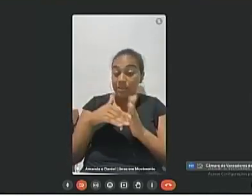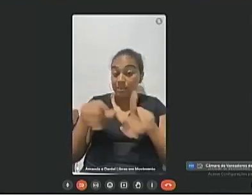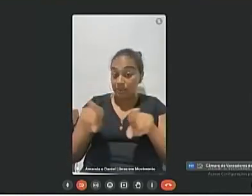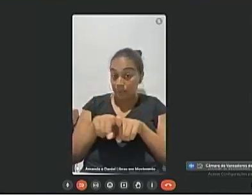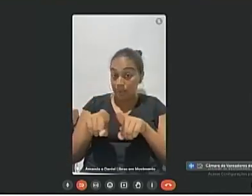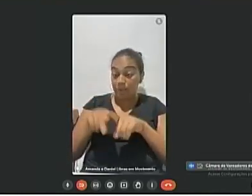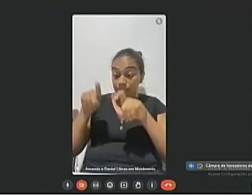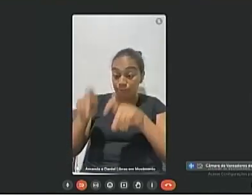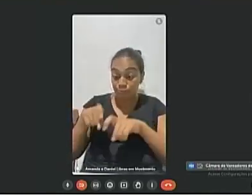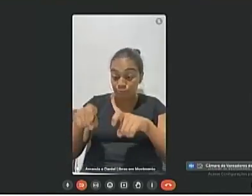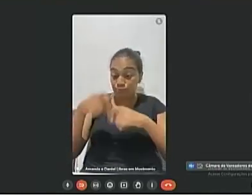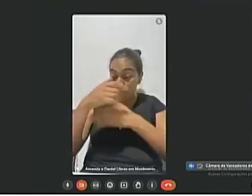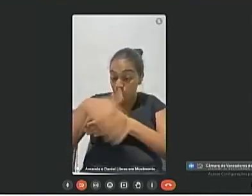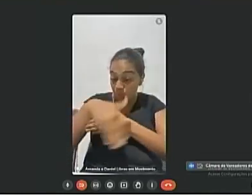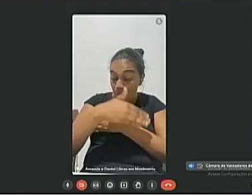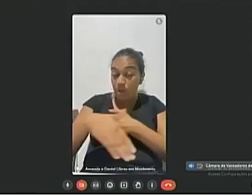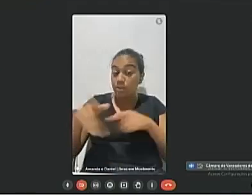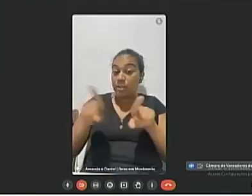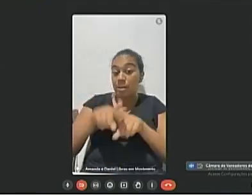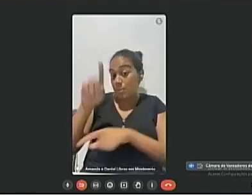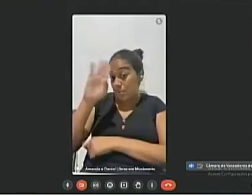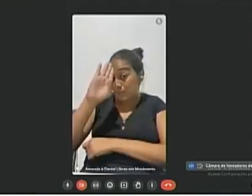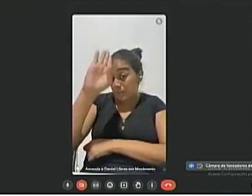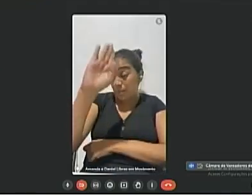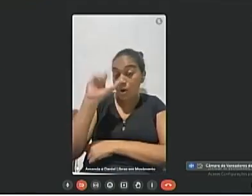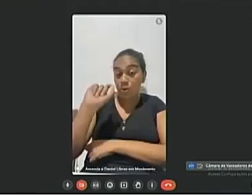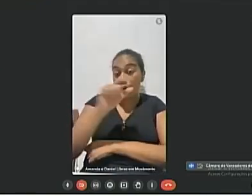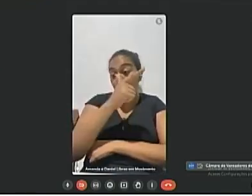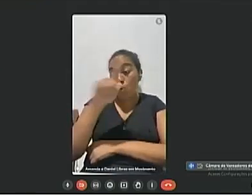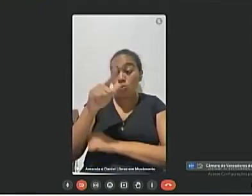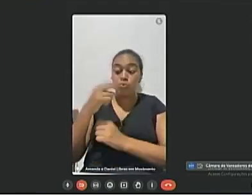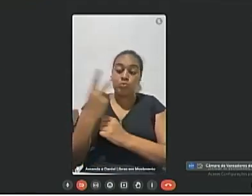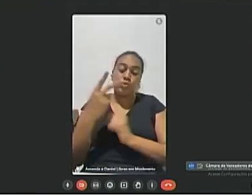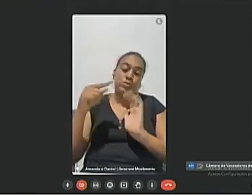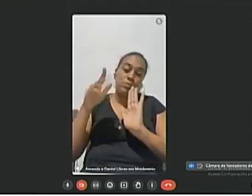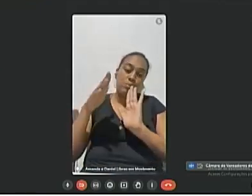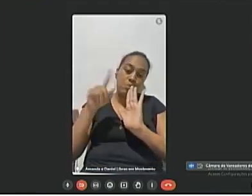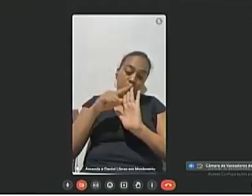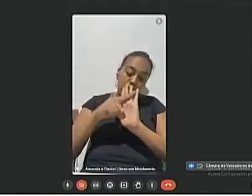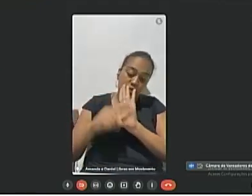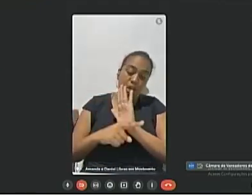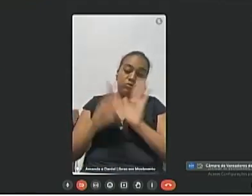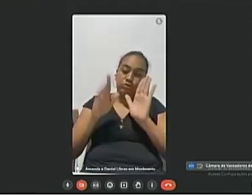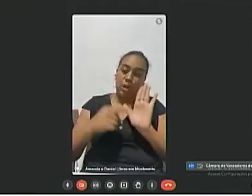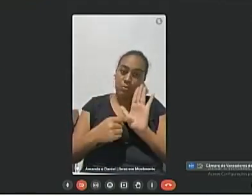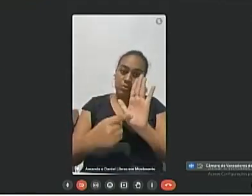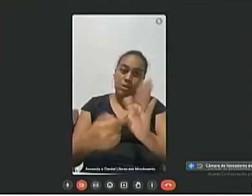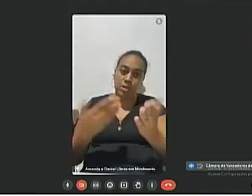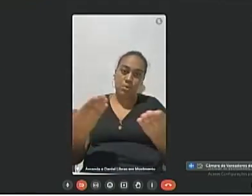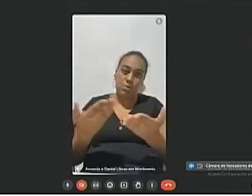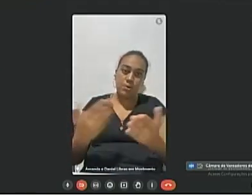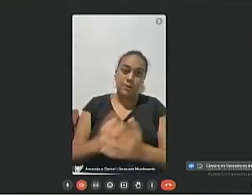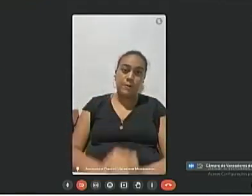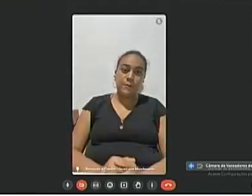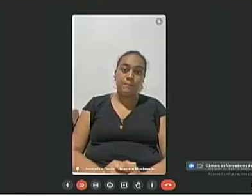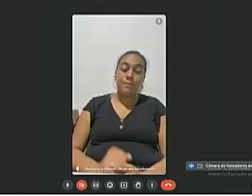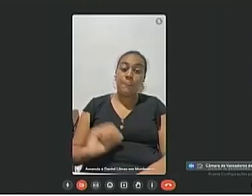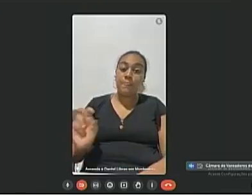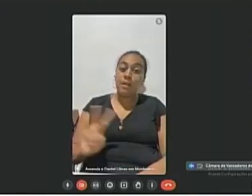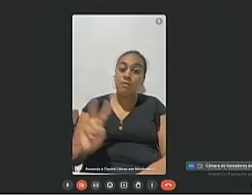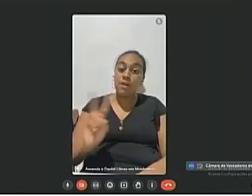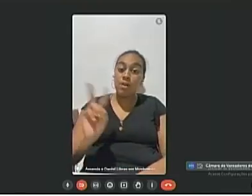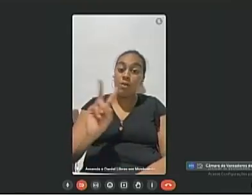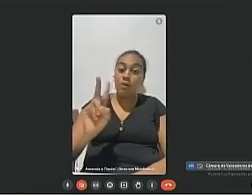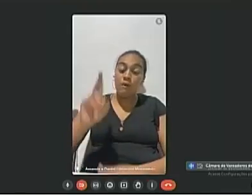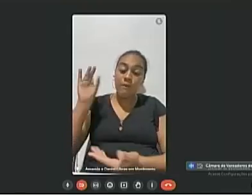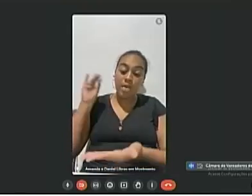rurais. Porém, a aplicação ideal seria para a execução dos outros 2 projetos apresentados nesta ocasião. O custo real seria sobre o